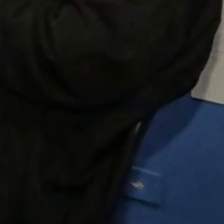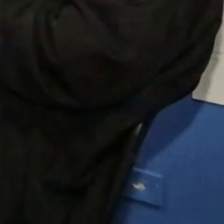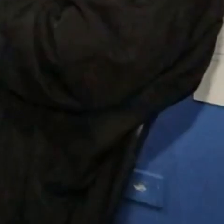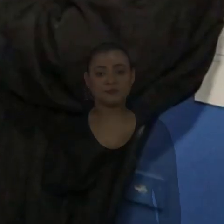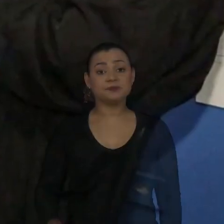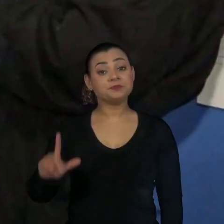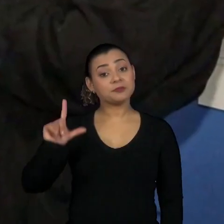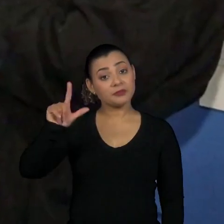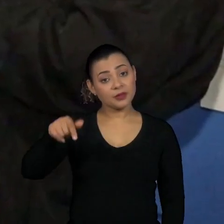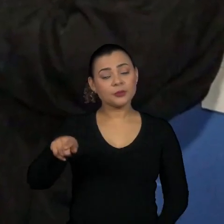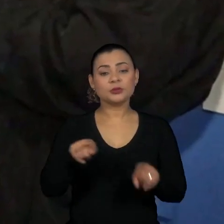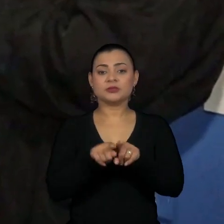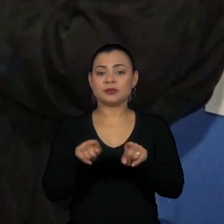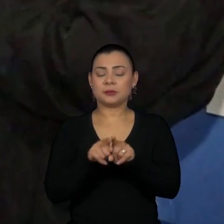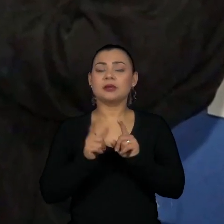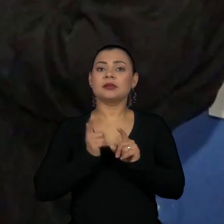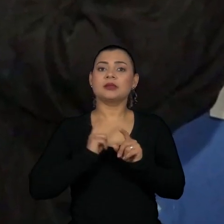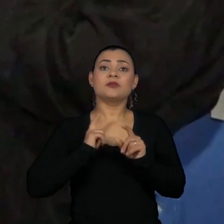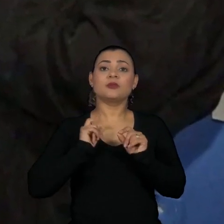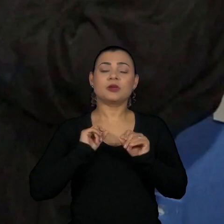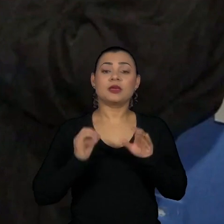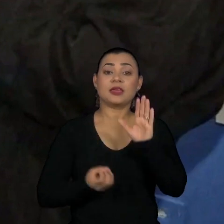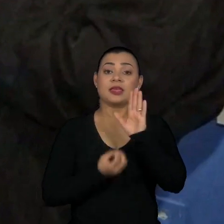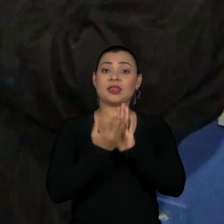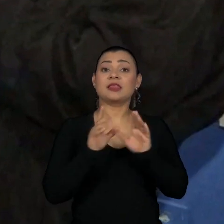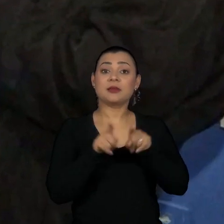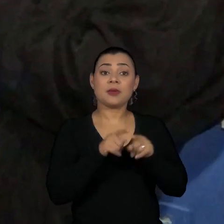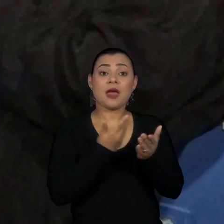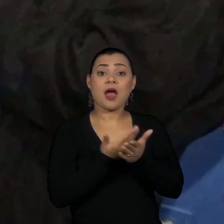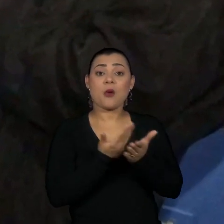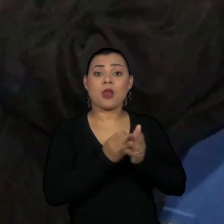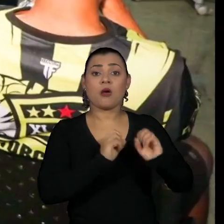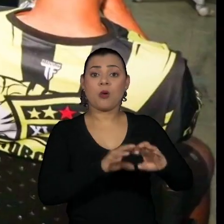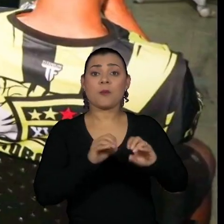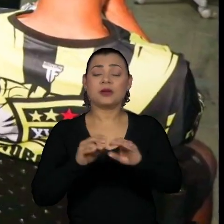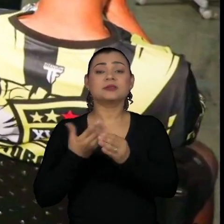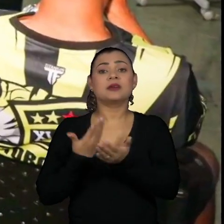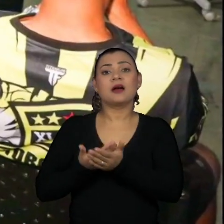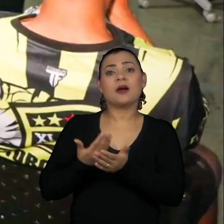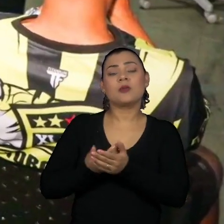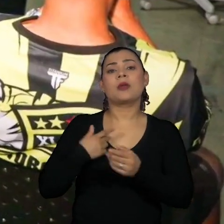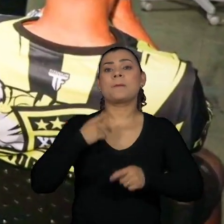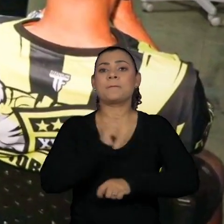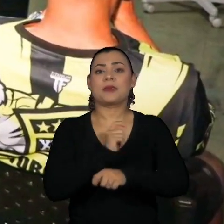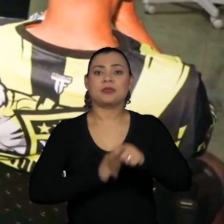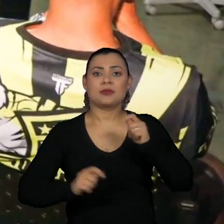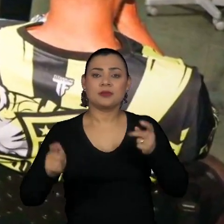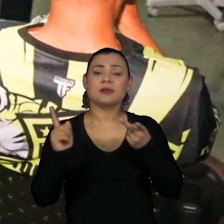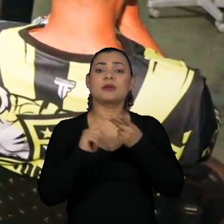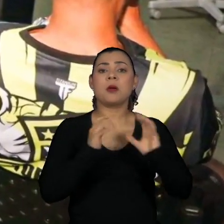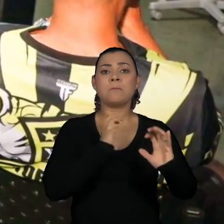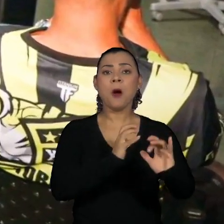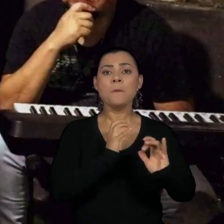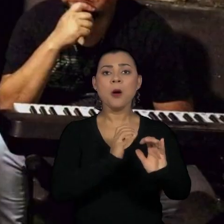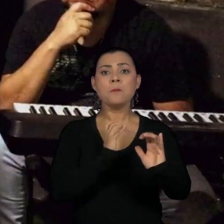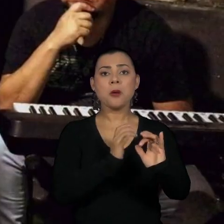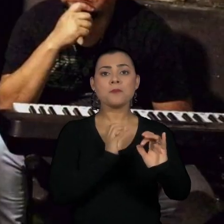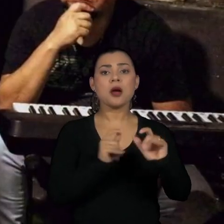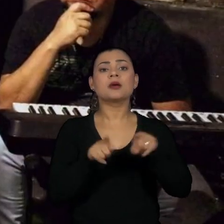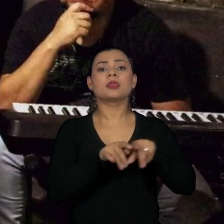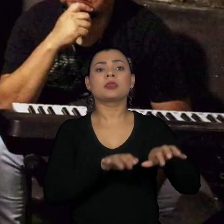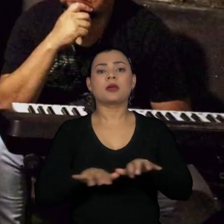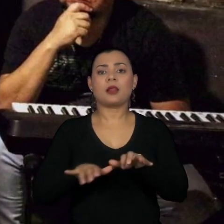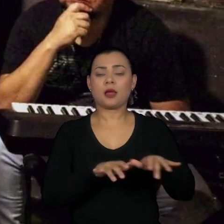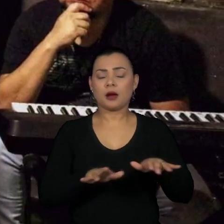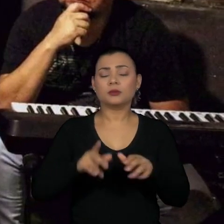Logo depois da primeira edição do Favela Instrumental, a gente também começa a dar aula aqui. E aí começa a ter aula de bateria, aula de trompete, aula de